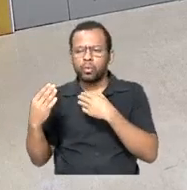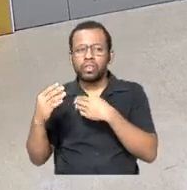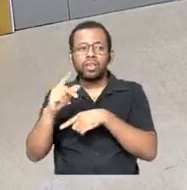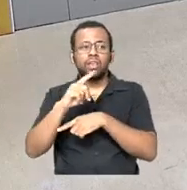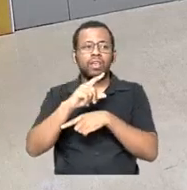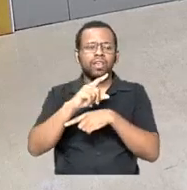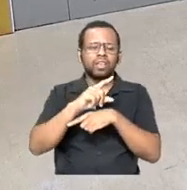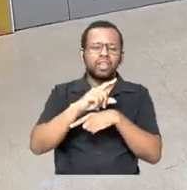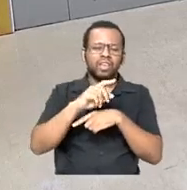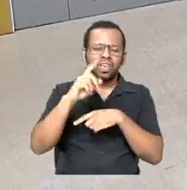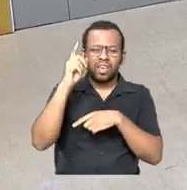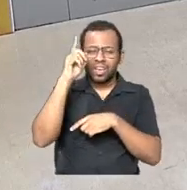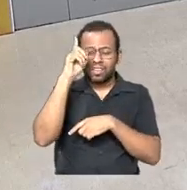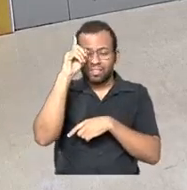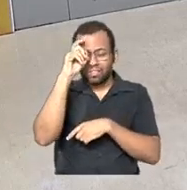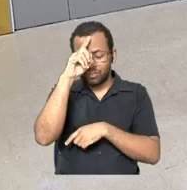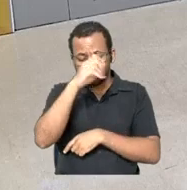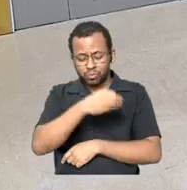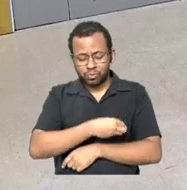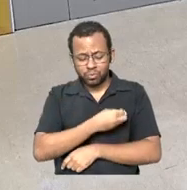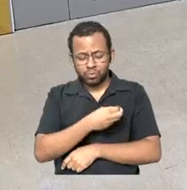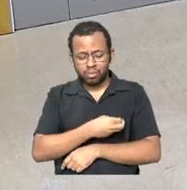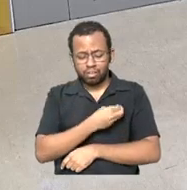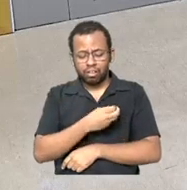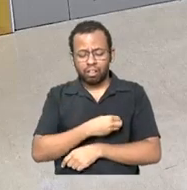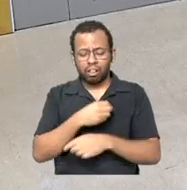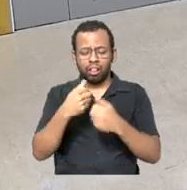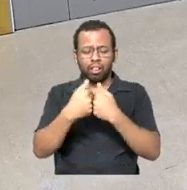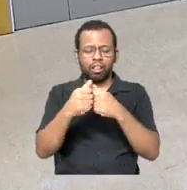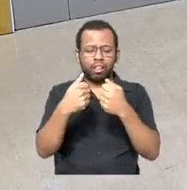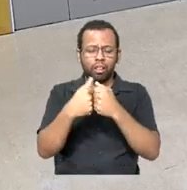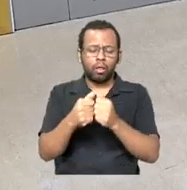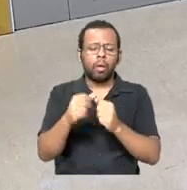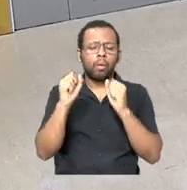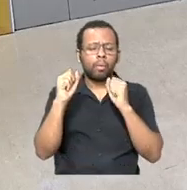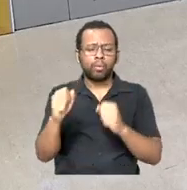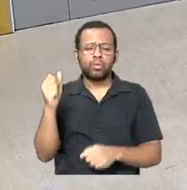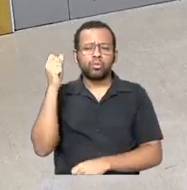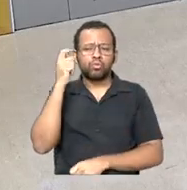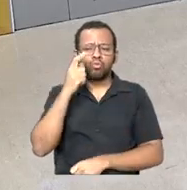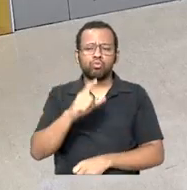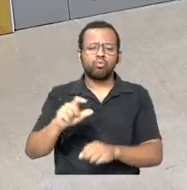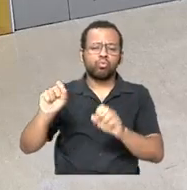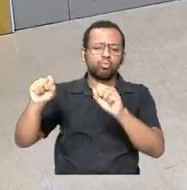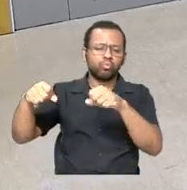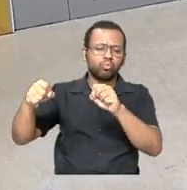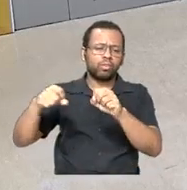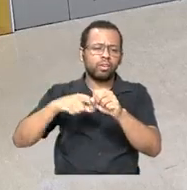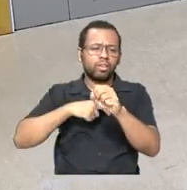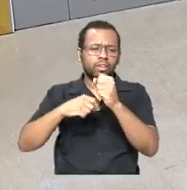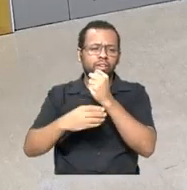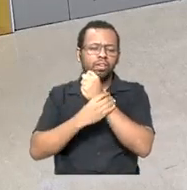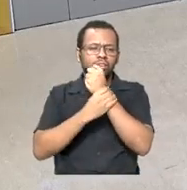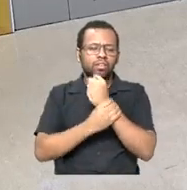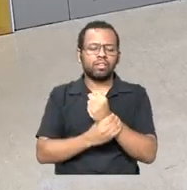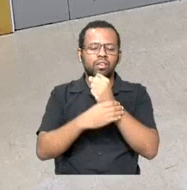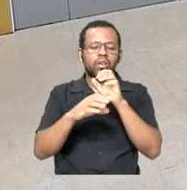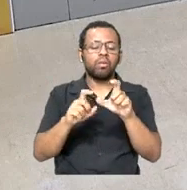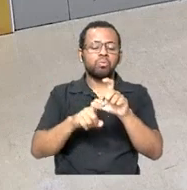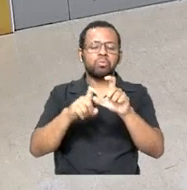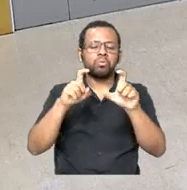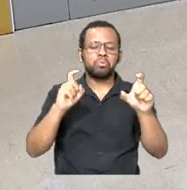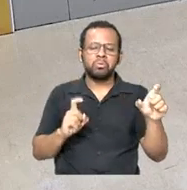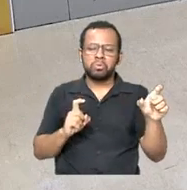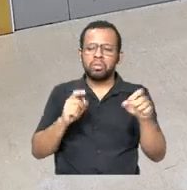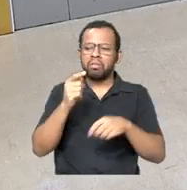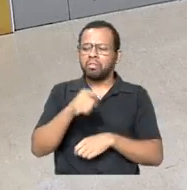daquela vida dura do transporte coletivo Você pode levar uma Honda Biz e garantir a sua autonomia para ir e voltar para